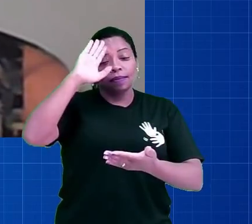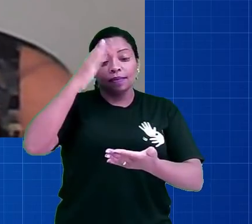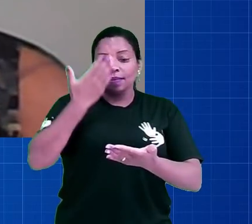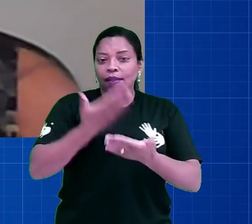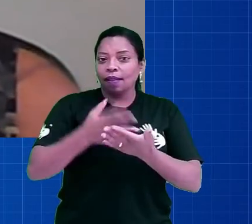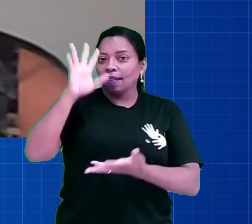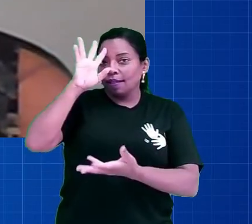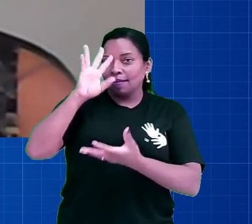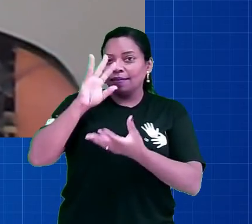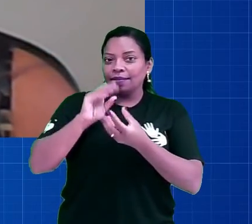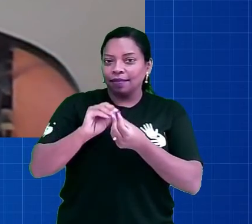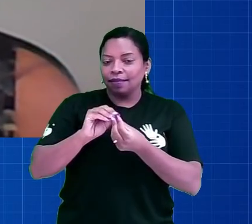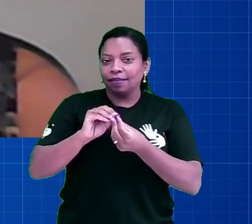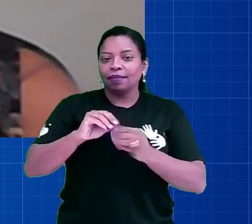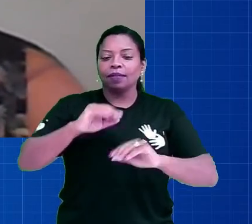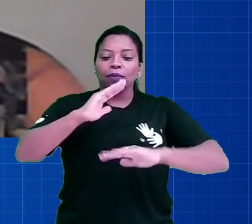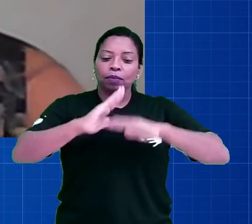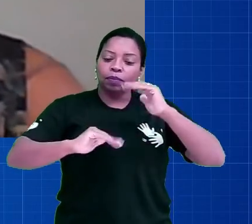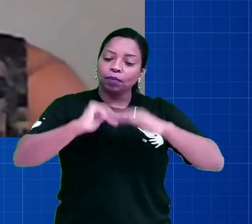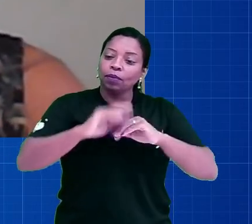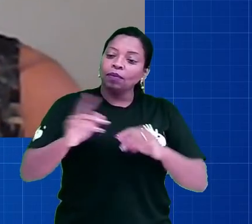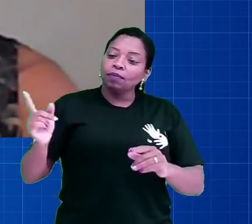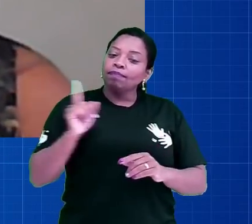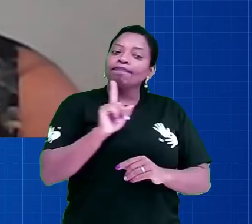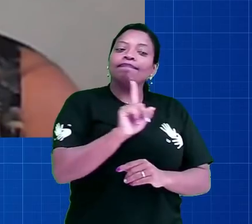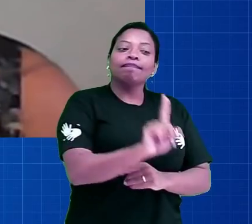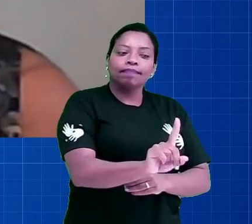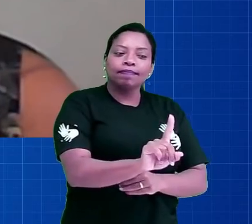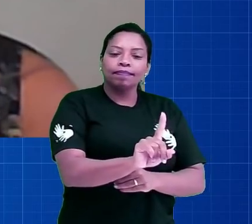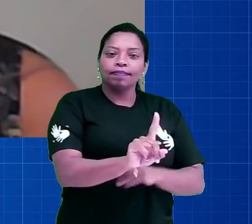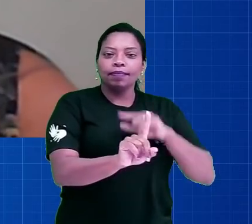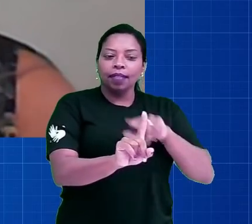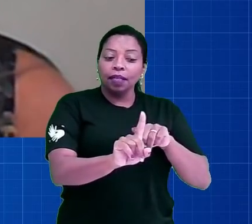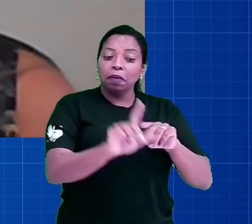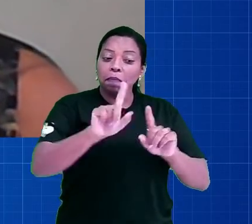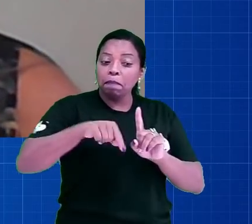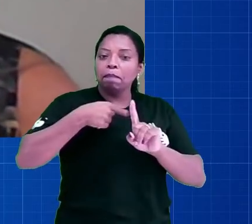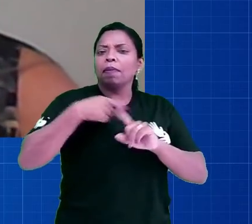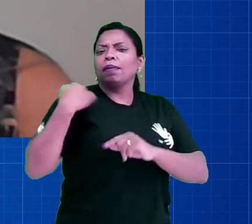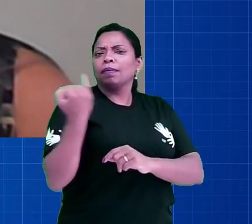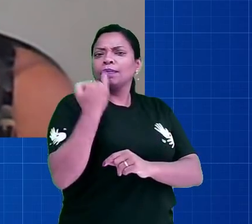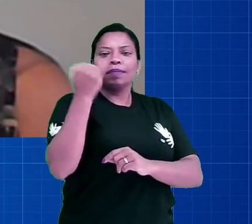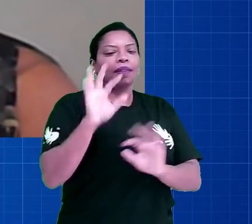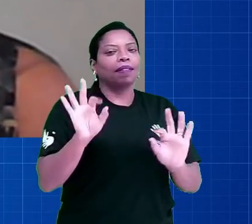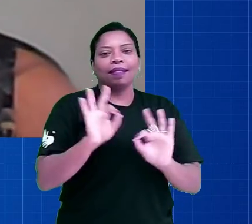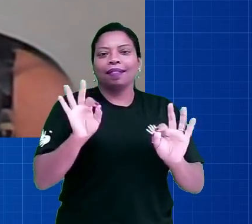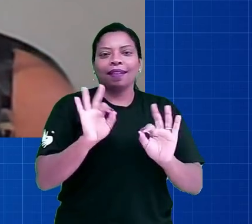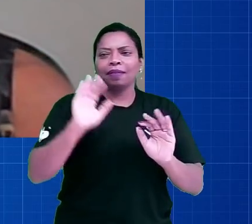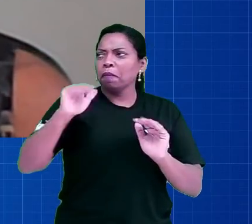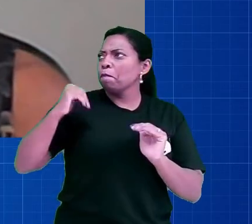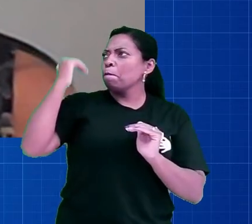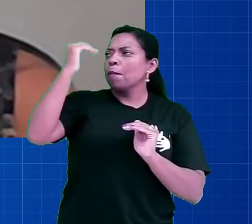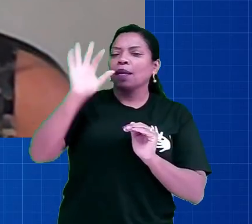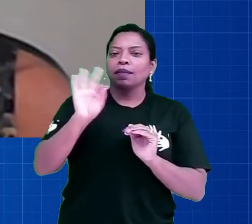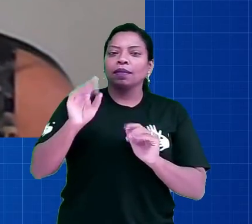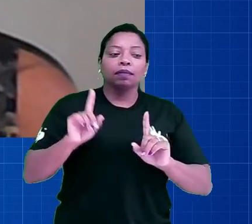esse profissional que está chegando na unidade não é mais importante que ninguém e está ali para realmente auxiliar